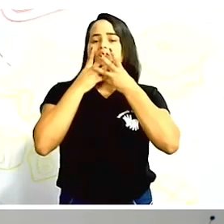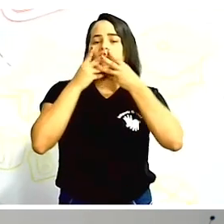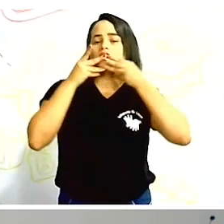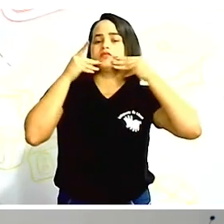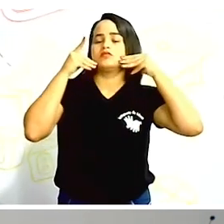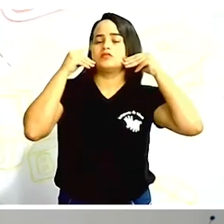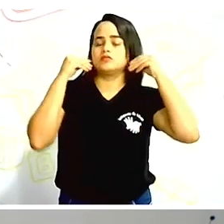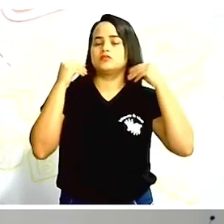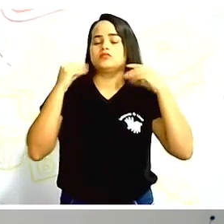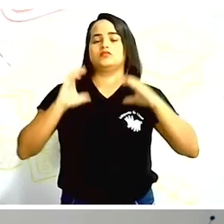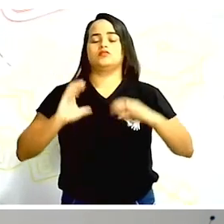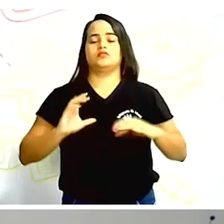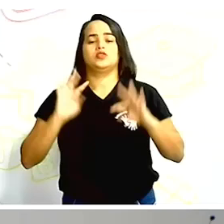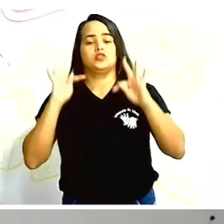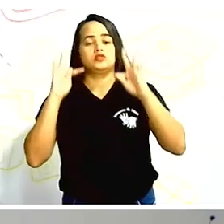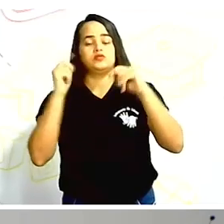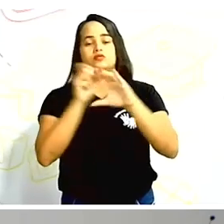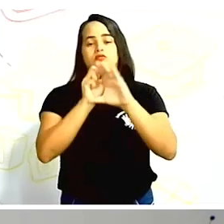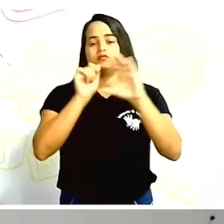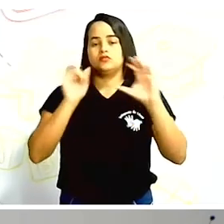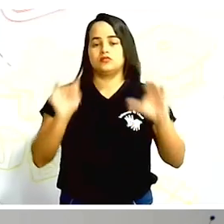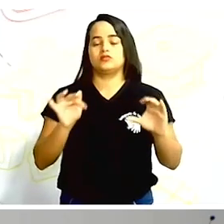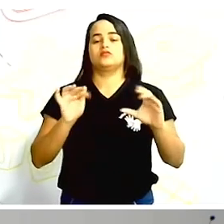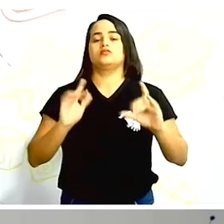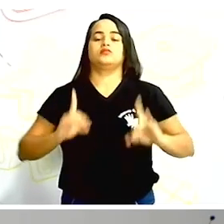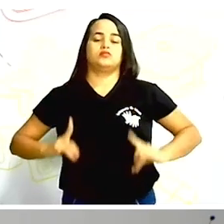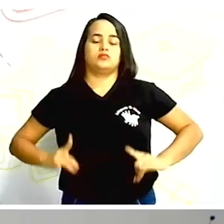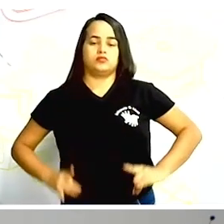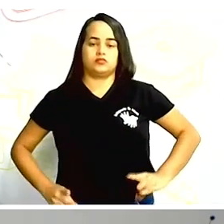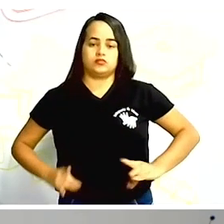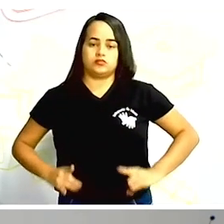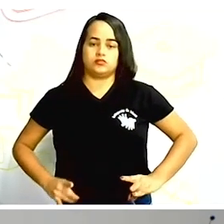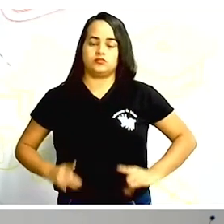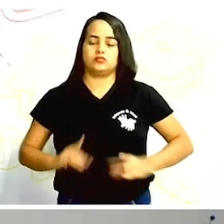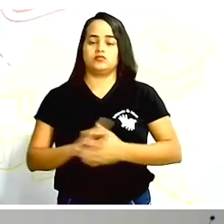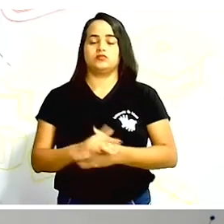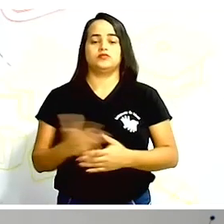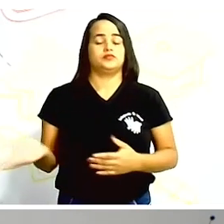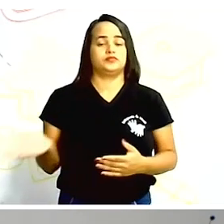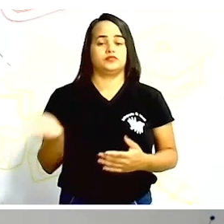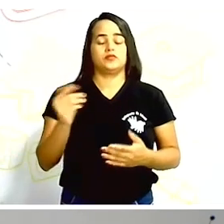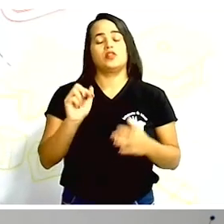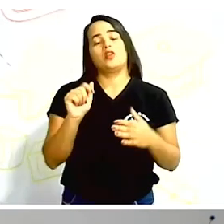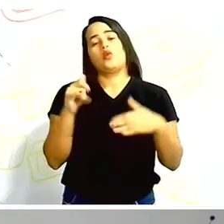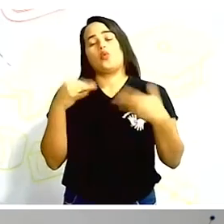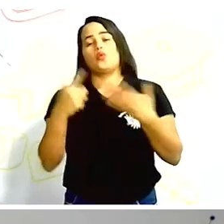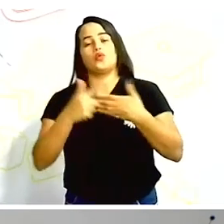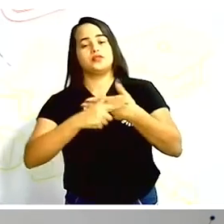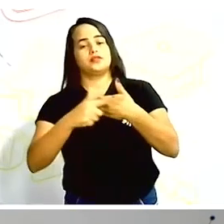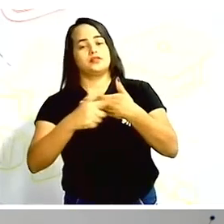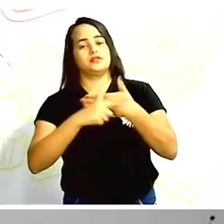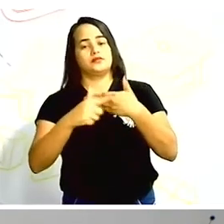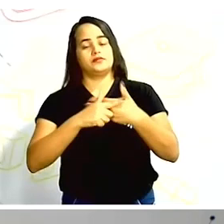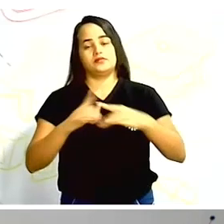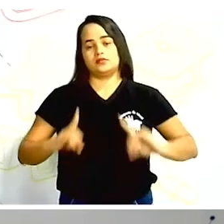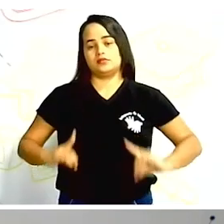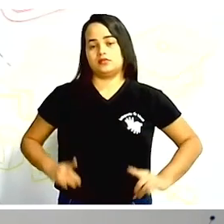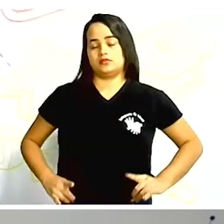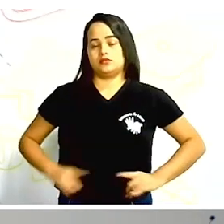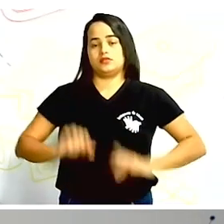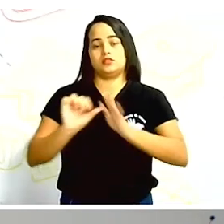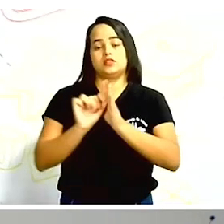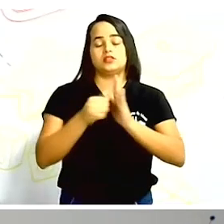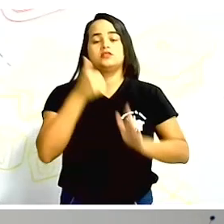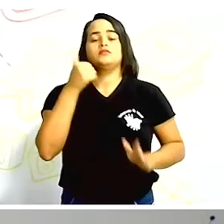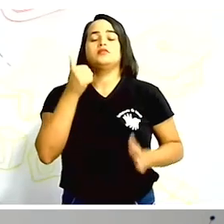todas essas características é através da testosterona. Então vamos lá, quais são as funções dessa testosterona? Primeiro